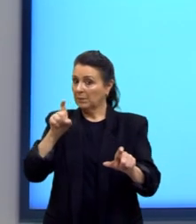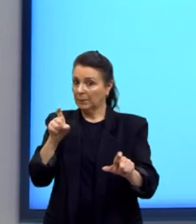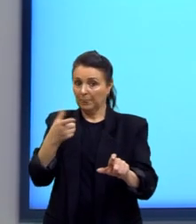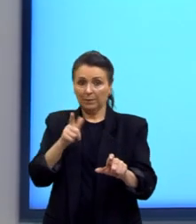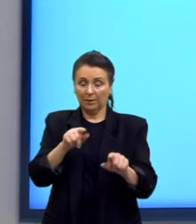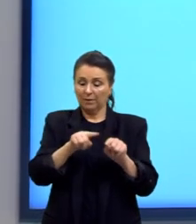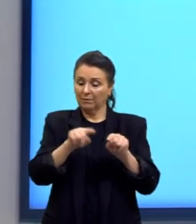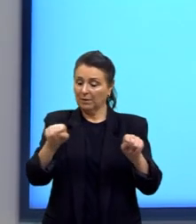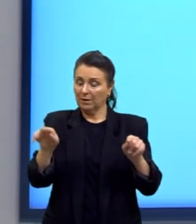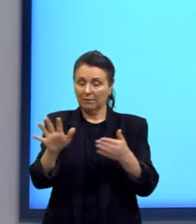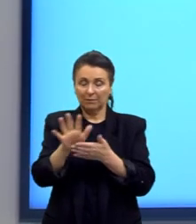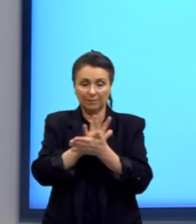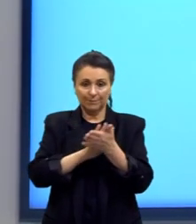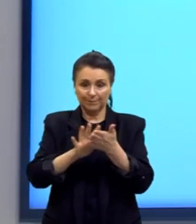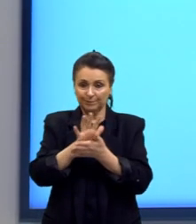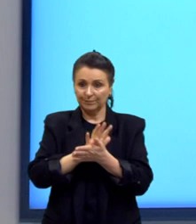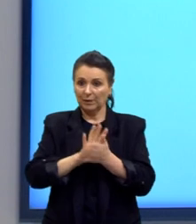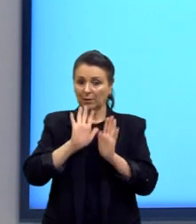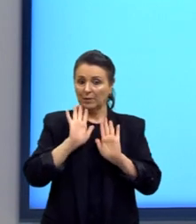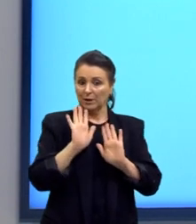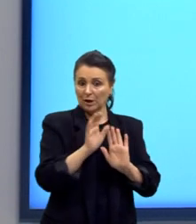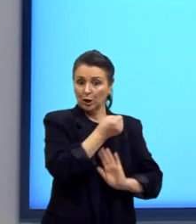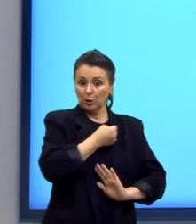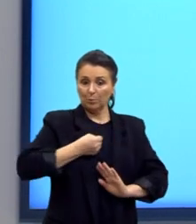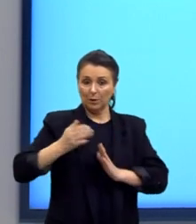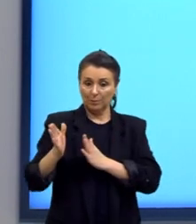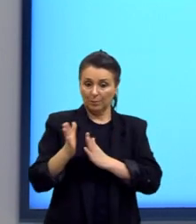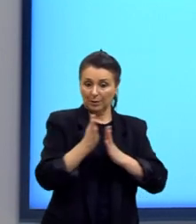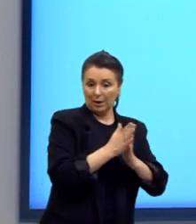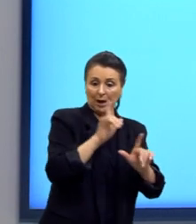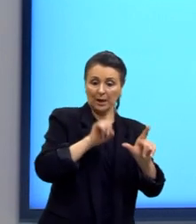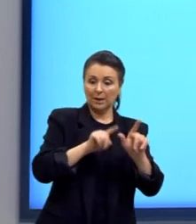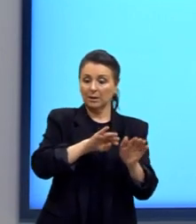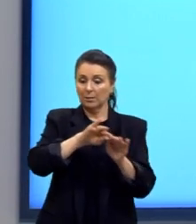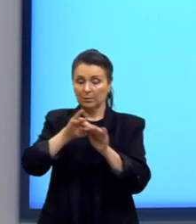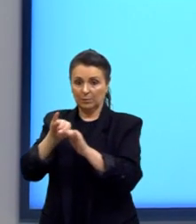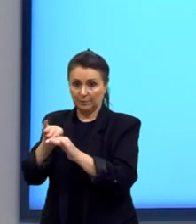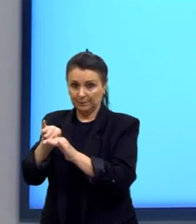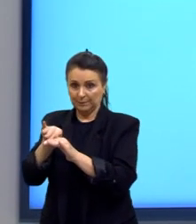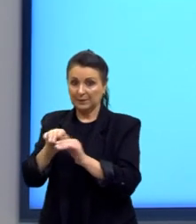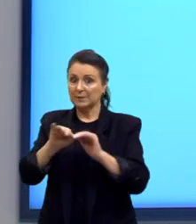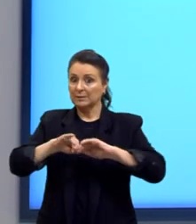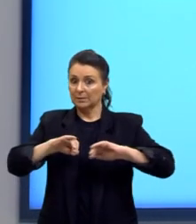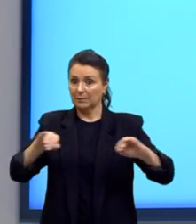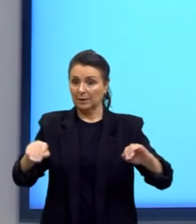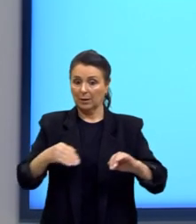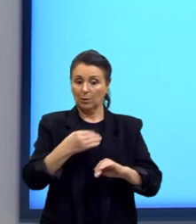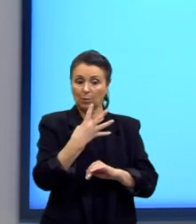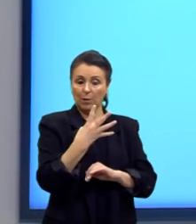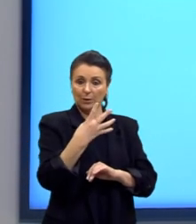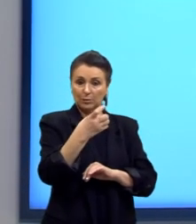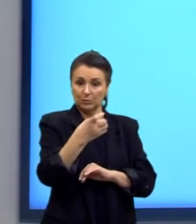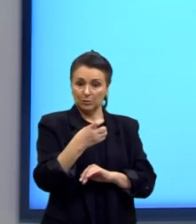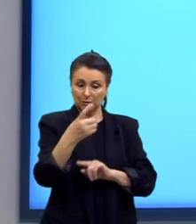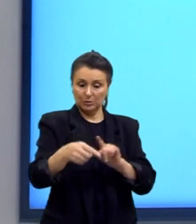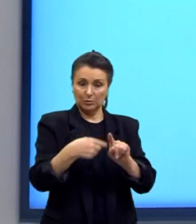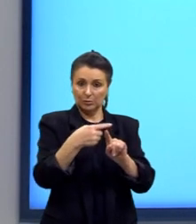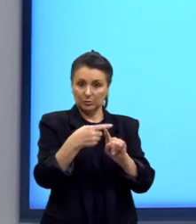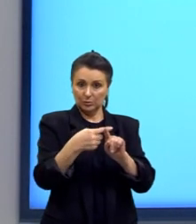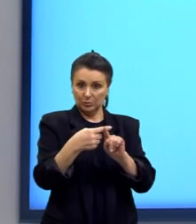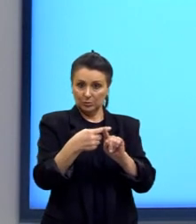tem nenhuma variável então a gente deixa números de um lado e letras do outro e se 4x que estava somando